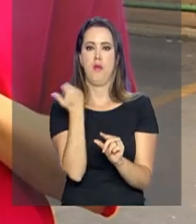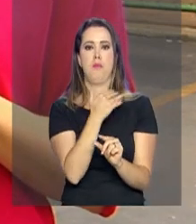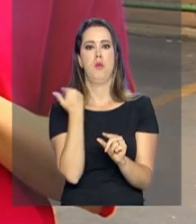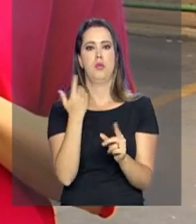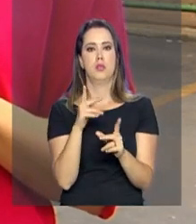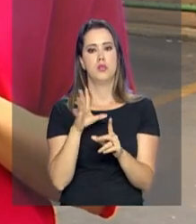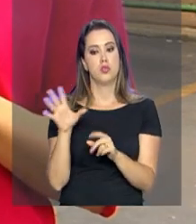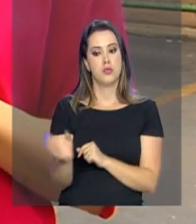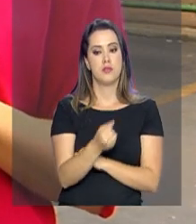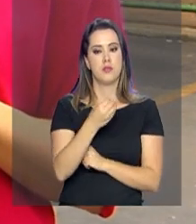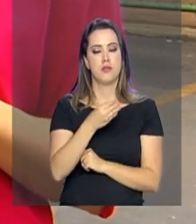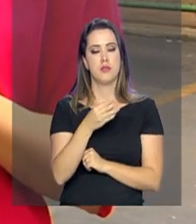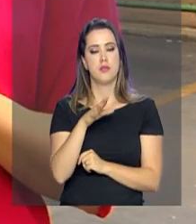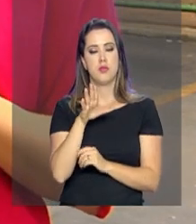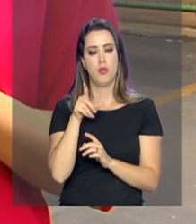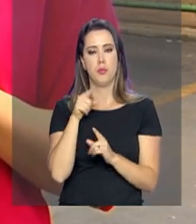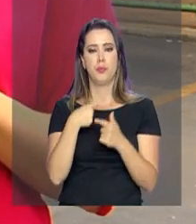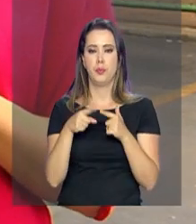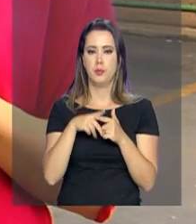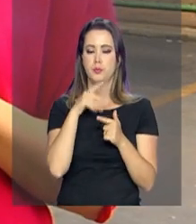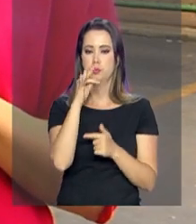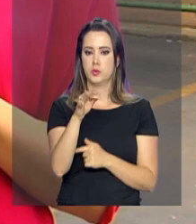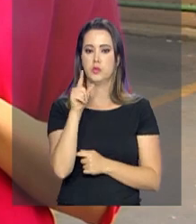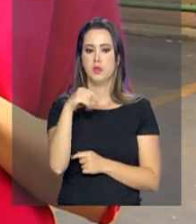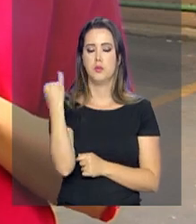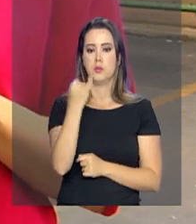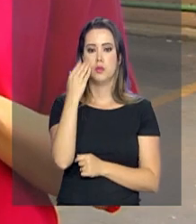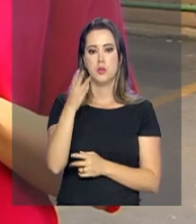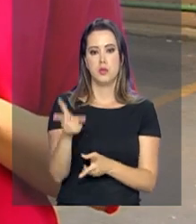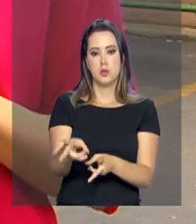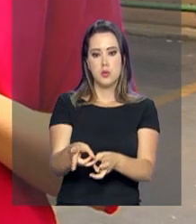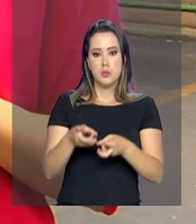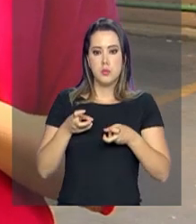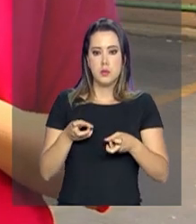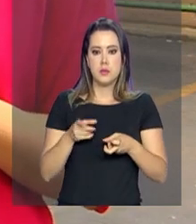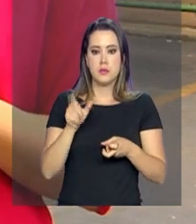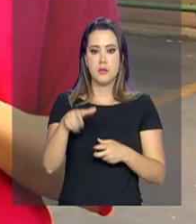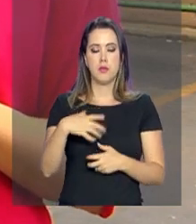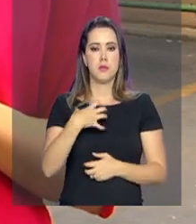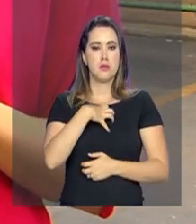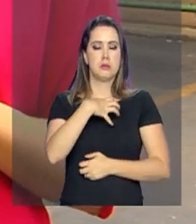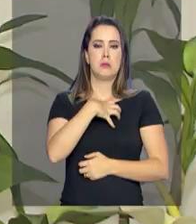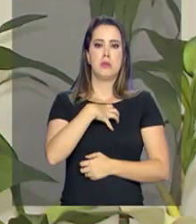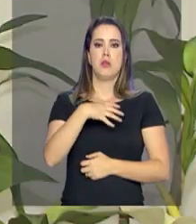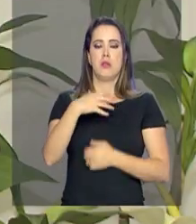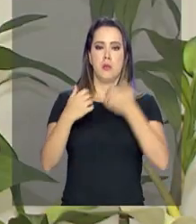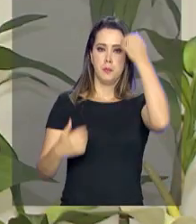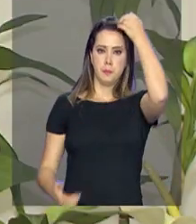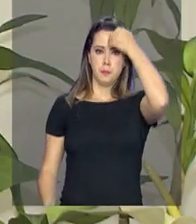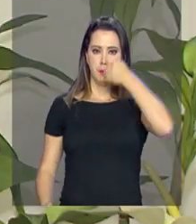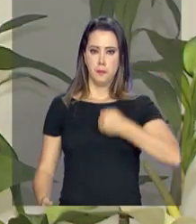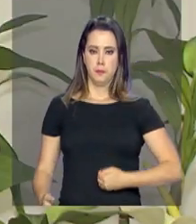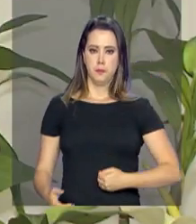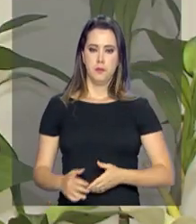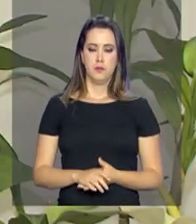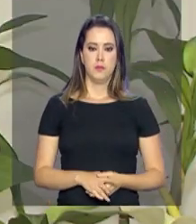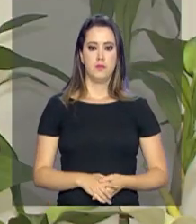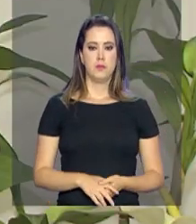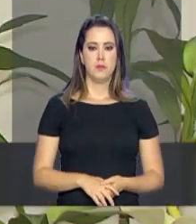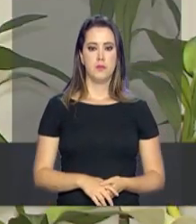isso especialistas alertam é muito importante saber identificar os sinais de um avc se a gente pensar na palavra